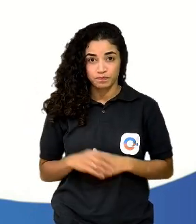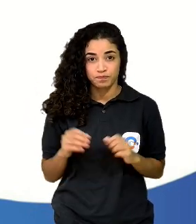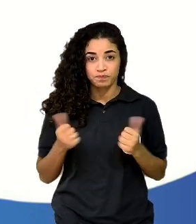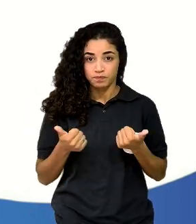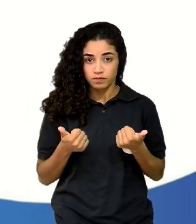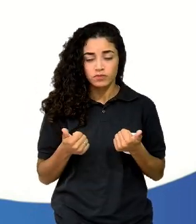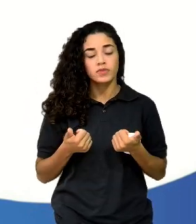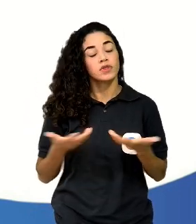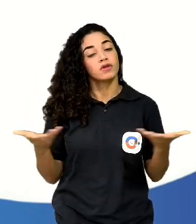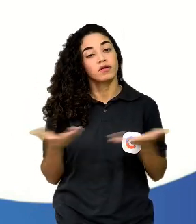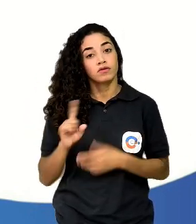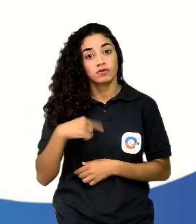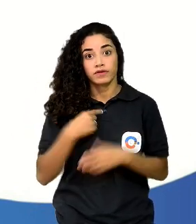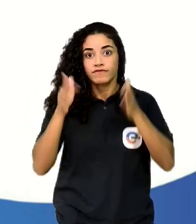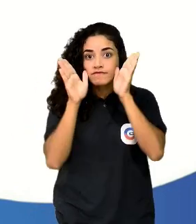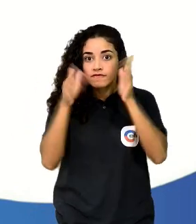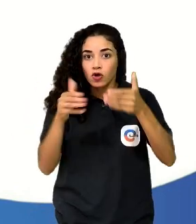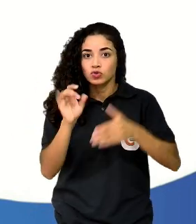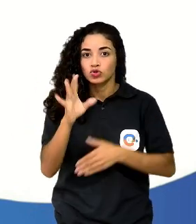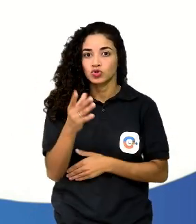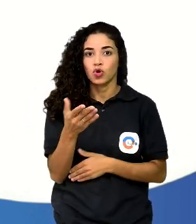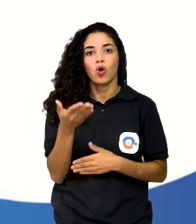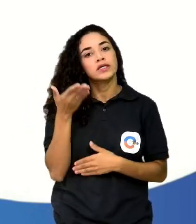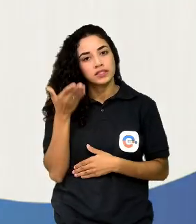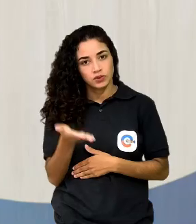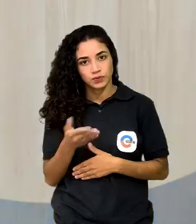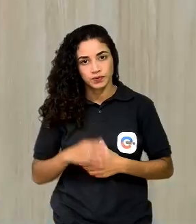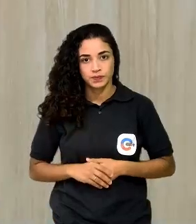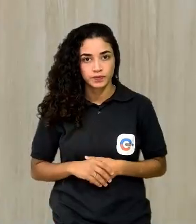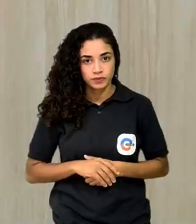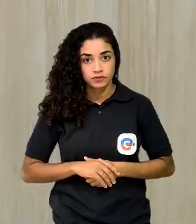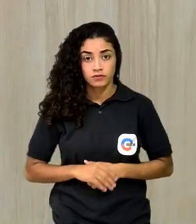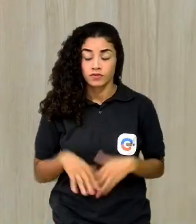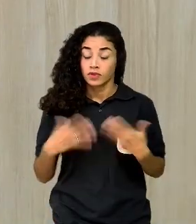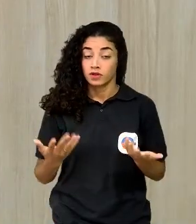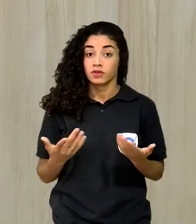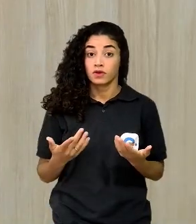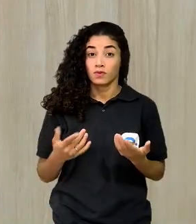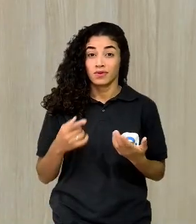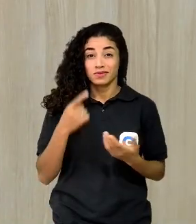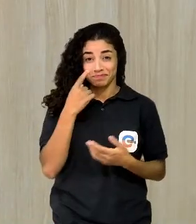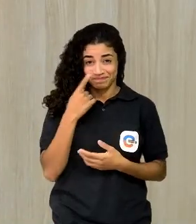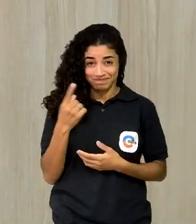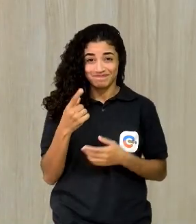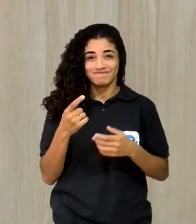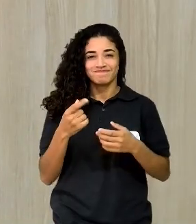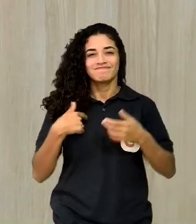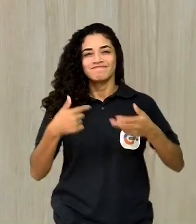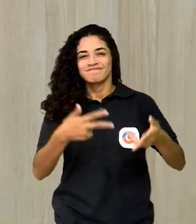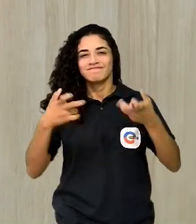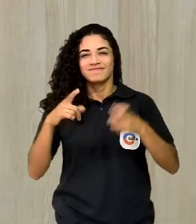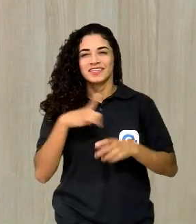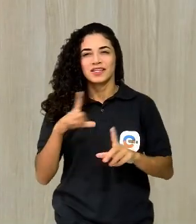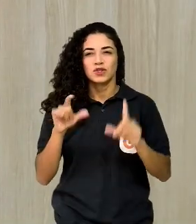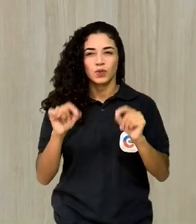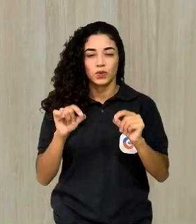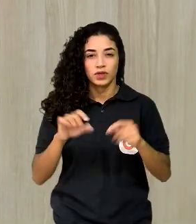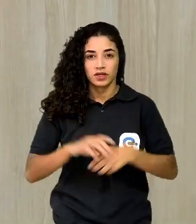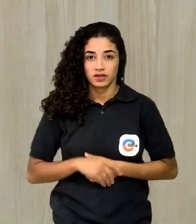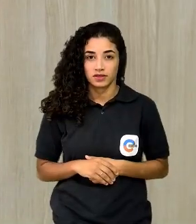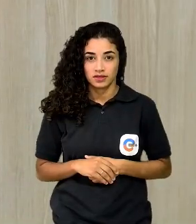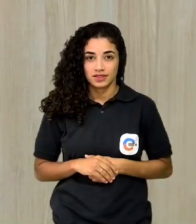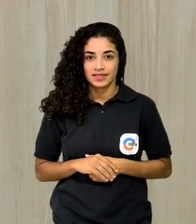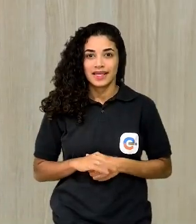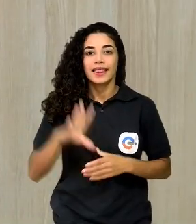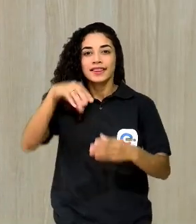Por enquanto, o nosso foco é somente neste triângulo. Esse triângulo, observe que ele está construído em